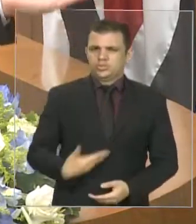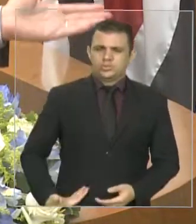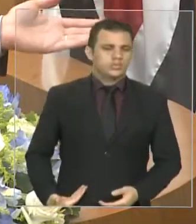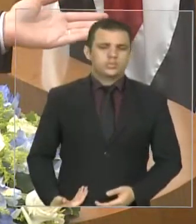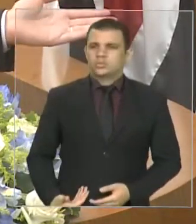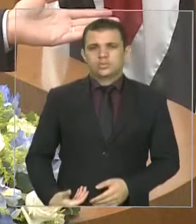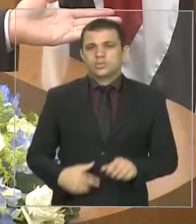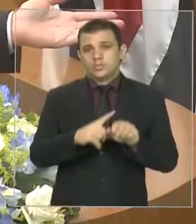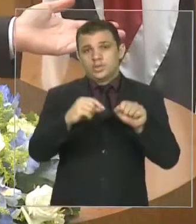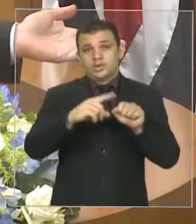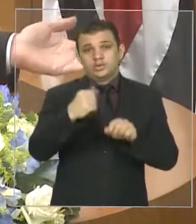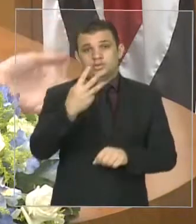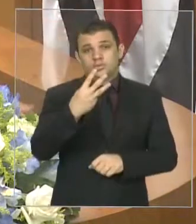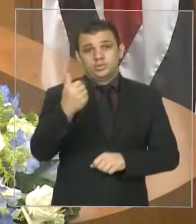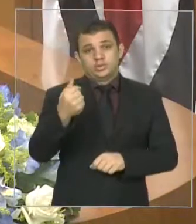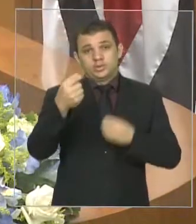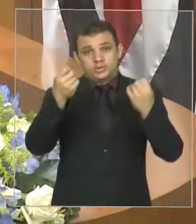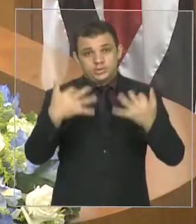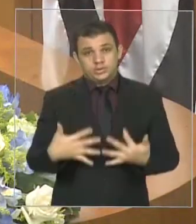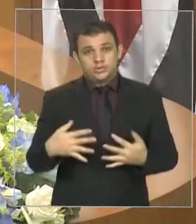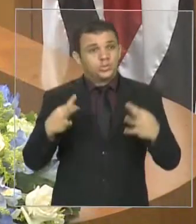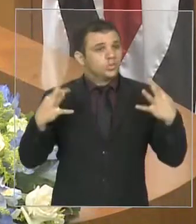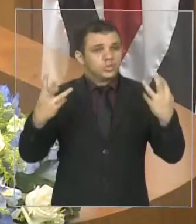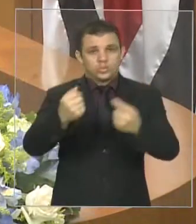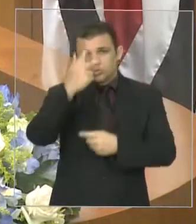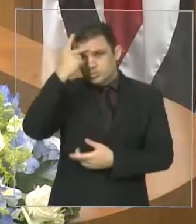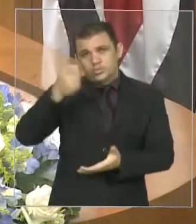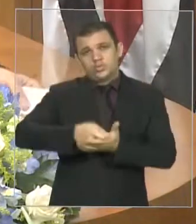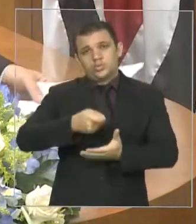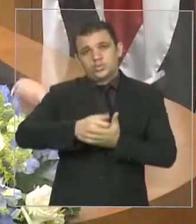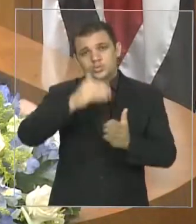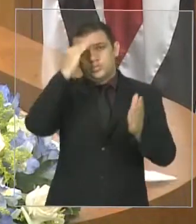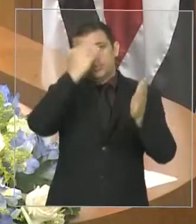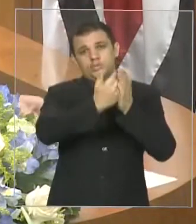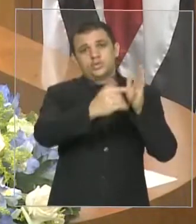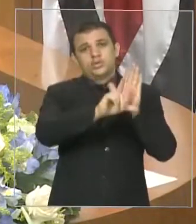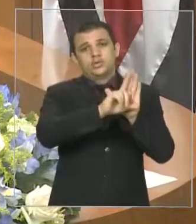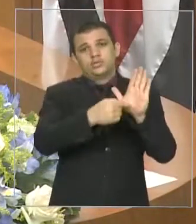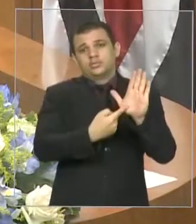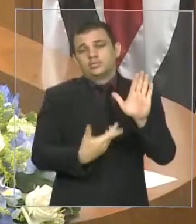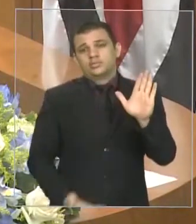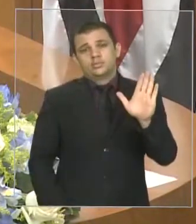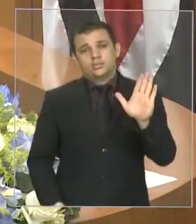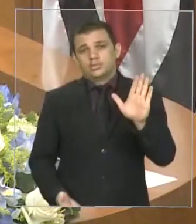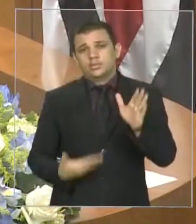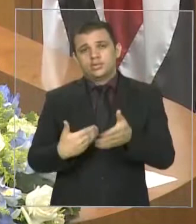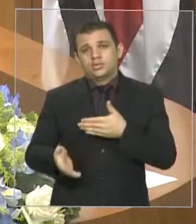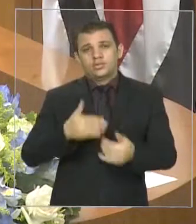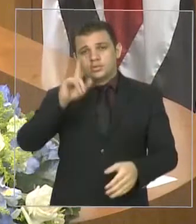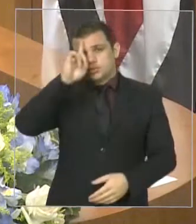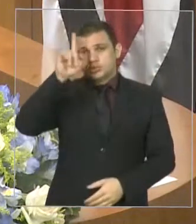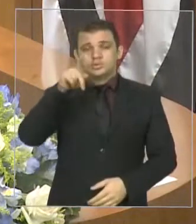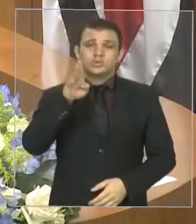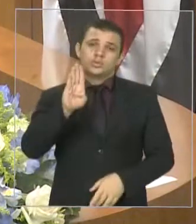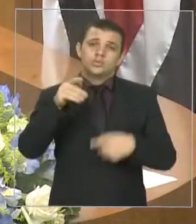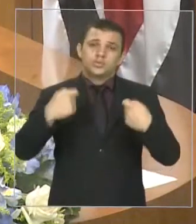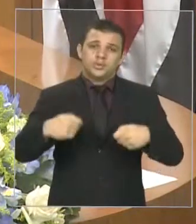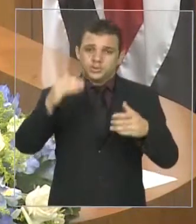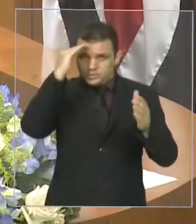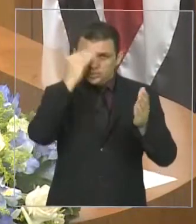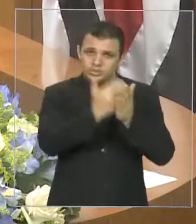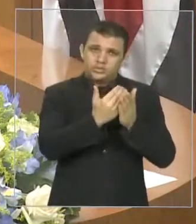37, princípio da legalidade, todo mundo tem que ser, isso é obrigação de todo e qualquer gestor público. E é exatamente por